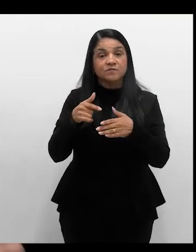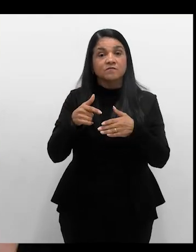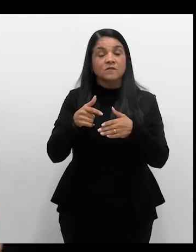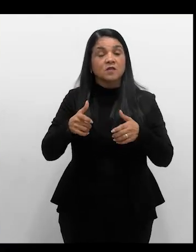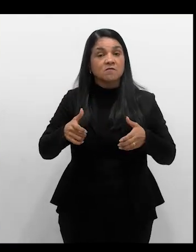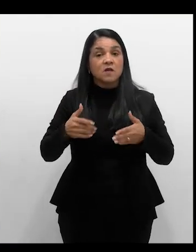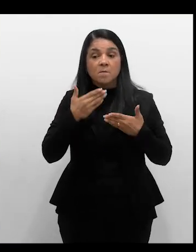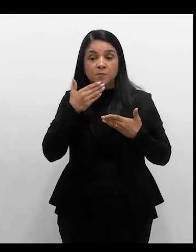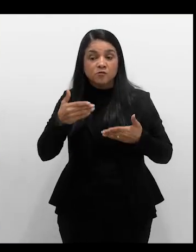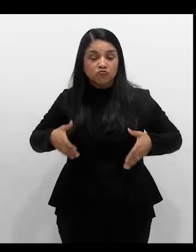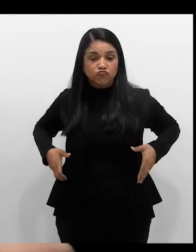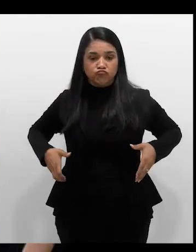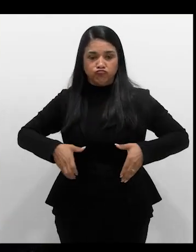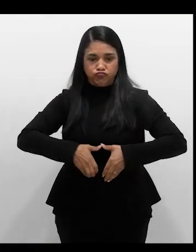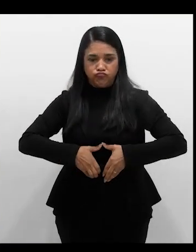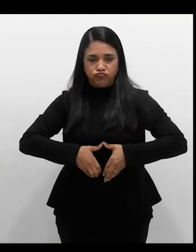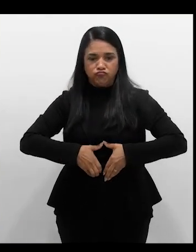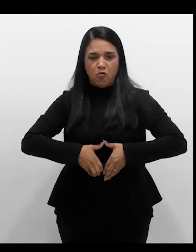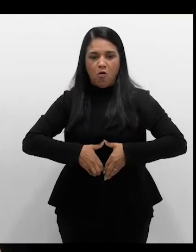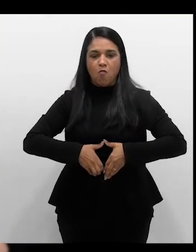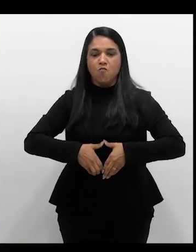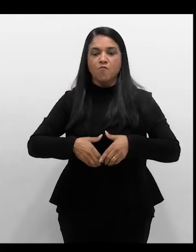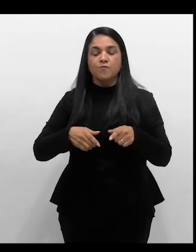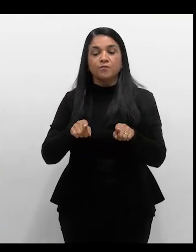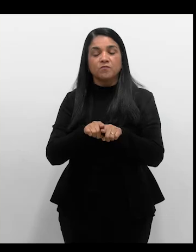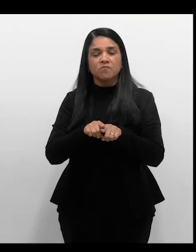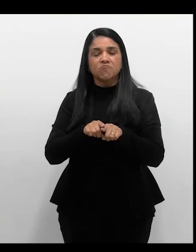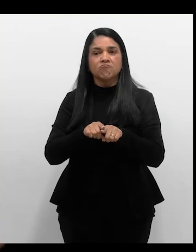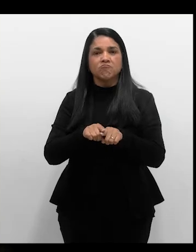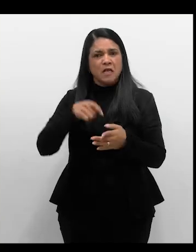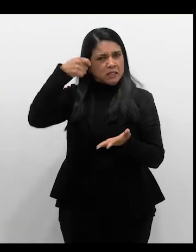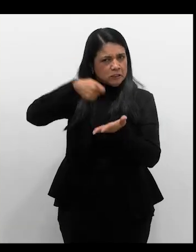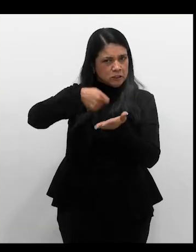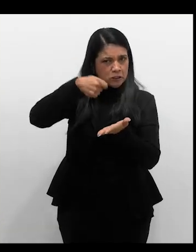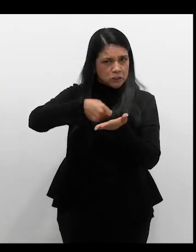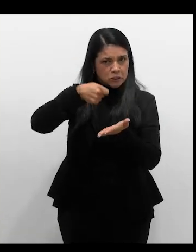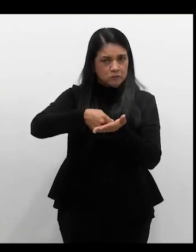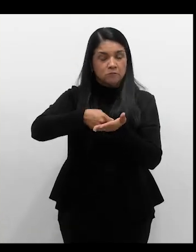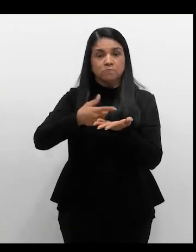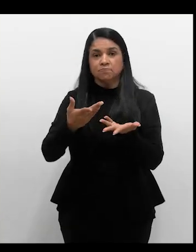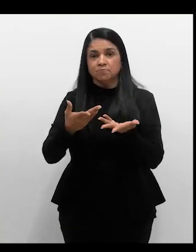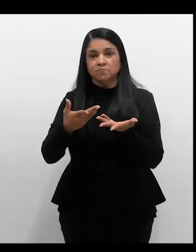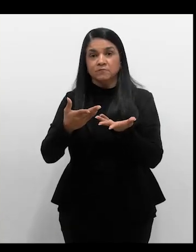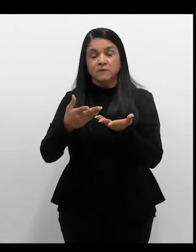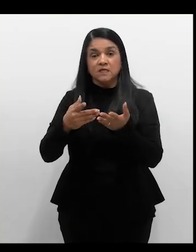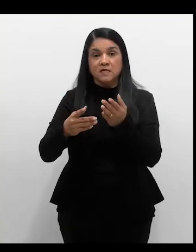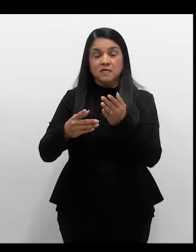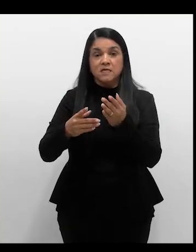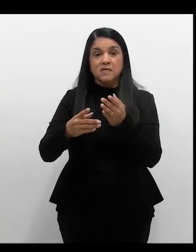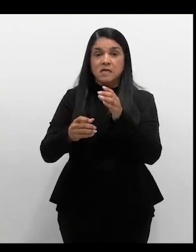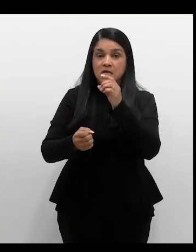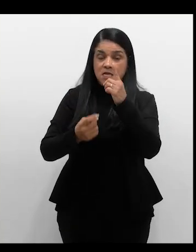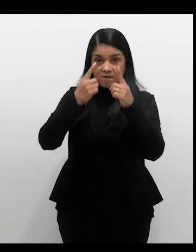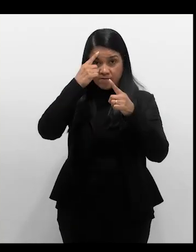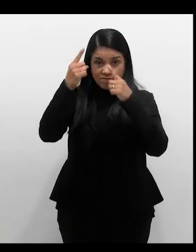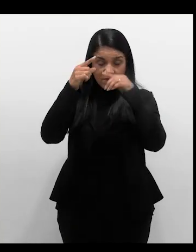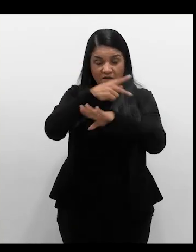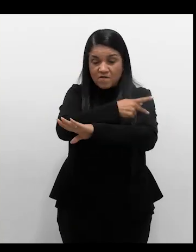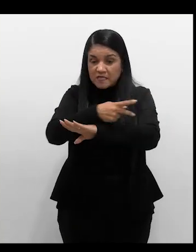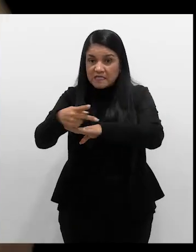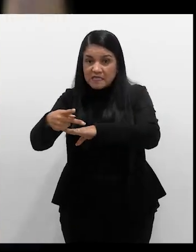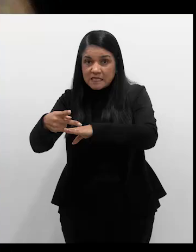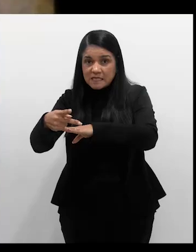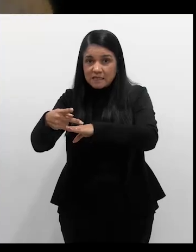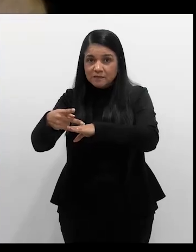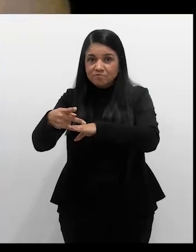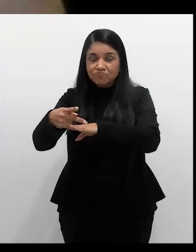cardeal muito linha dura, reacionário, muito, enfim, disciplinado e que cria uma rotina para ele